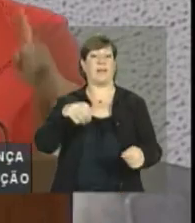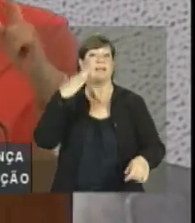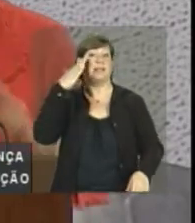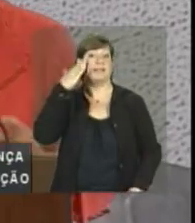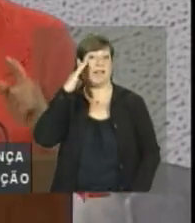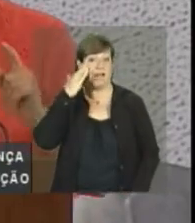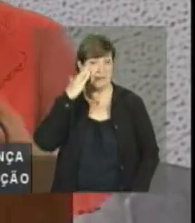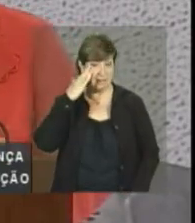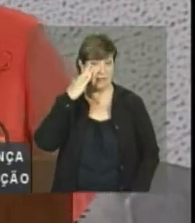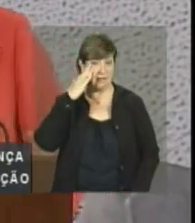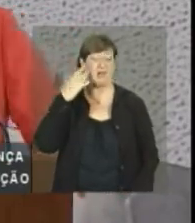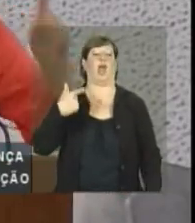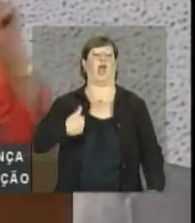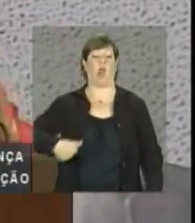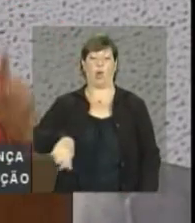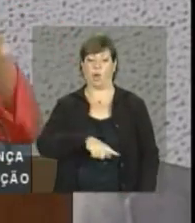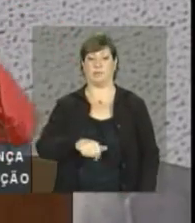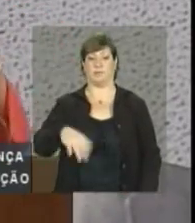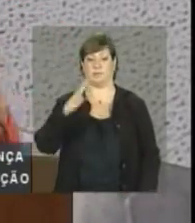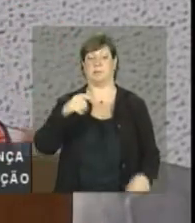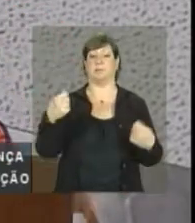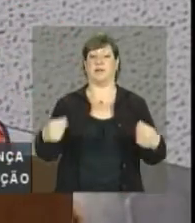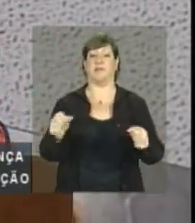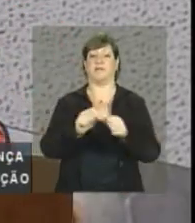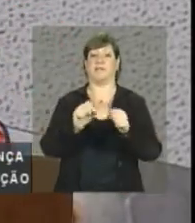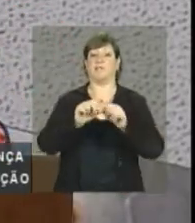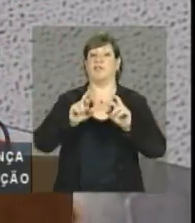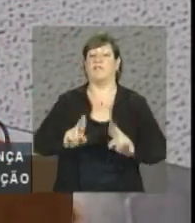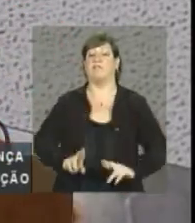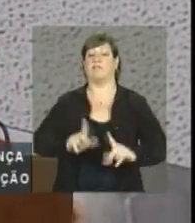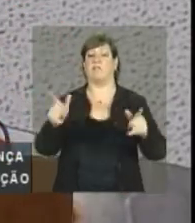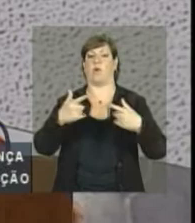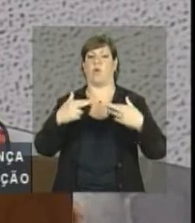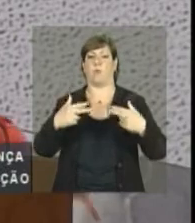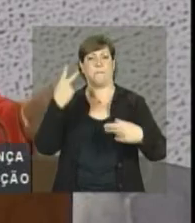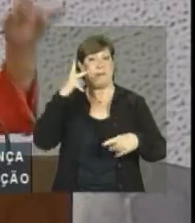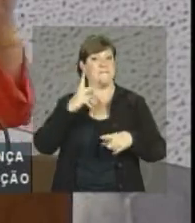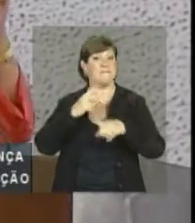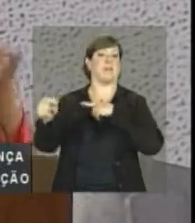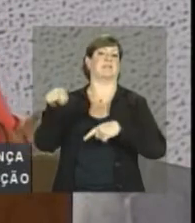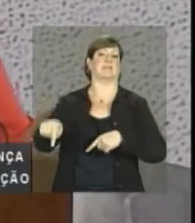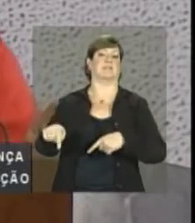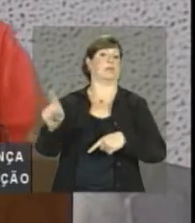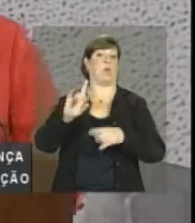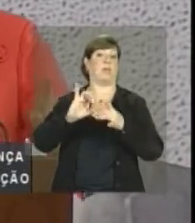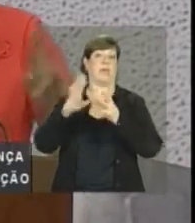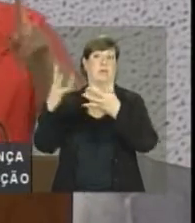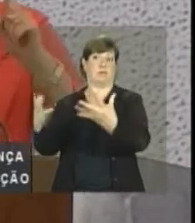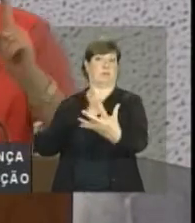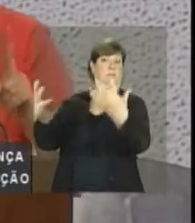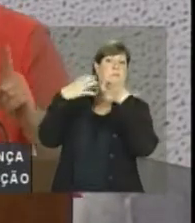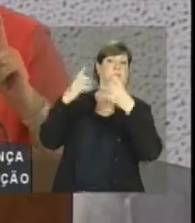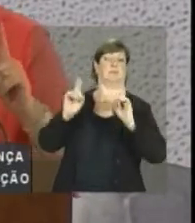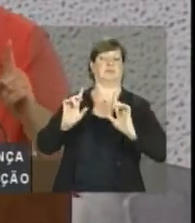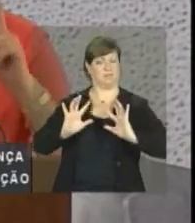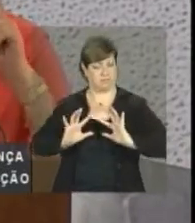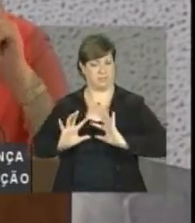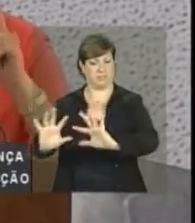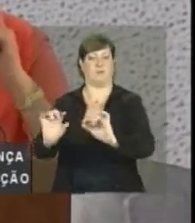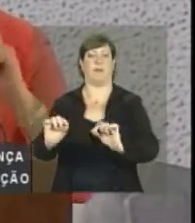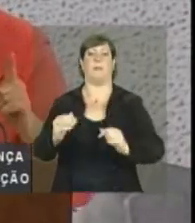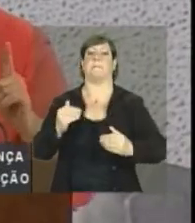nós teremos de criar outros instrumentos de combate dos processos que vão